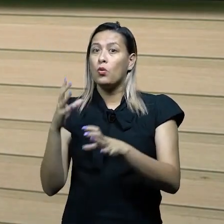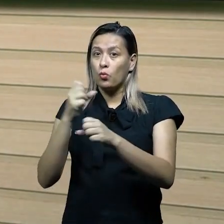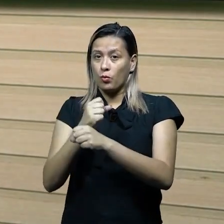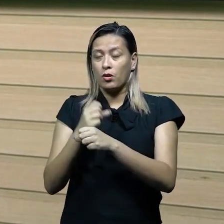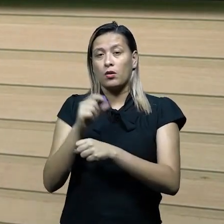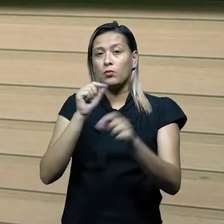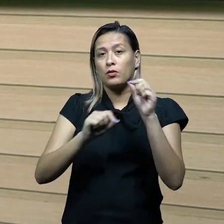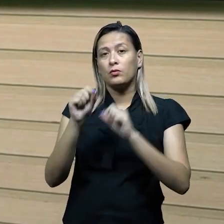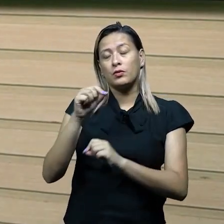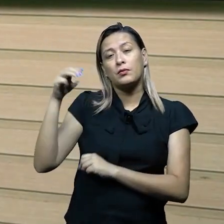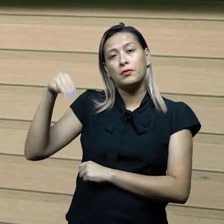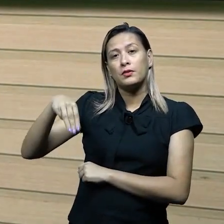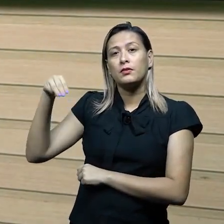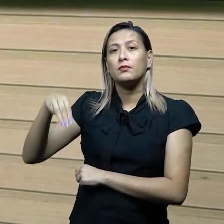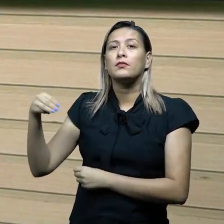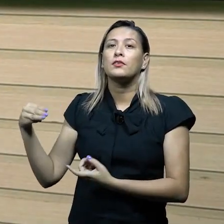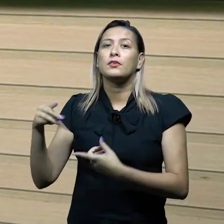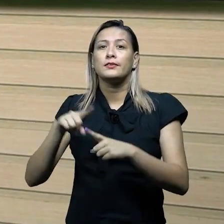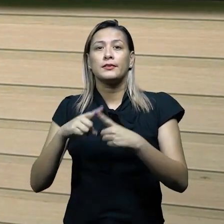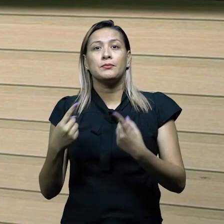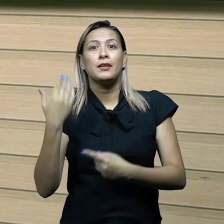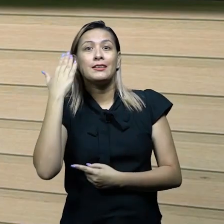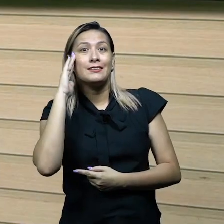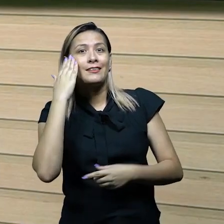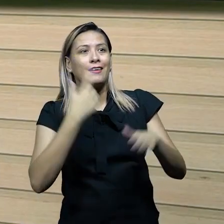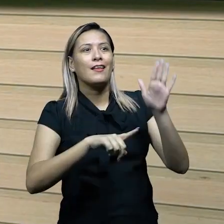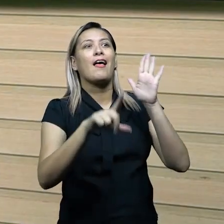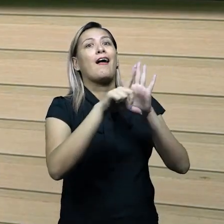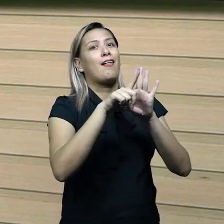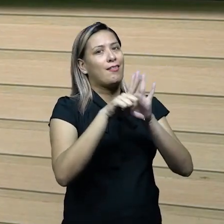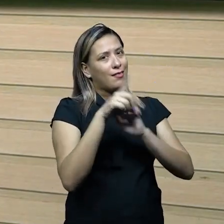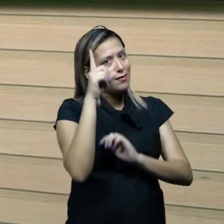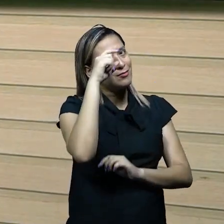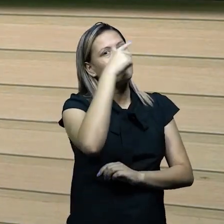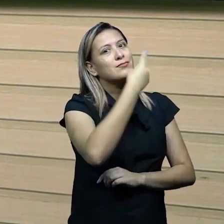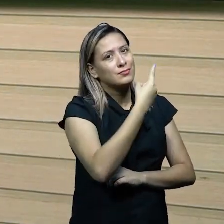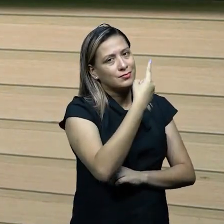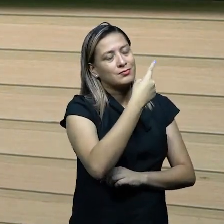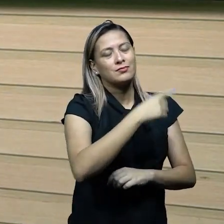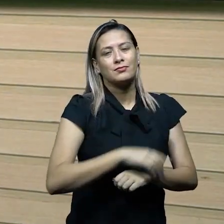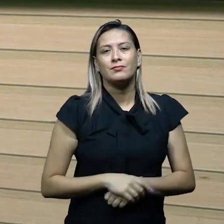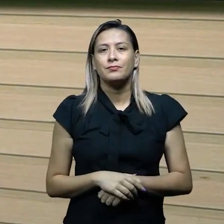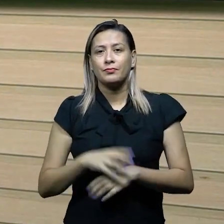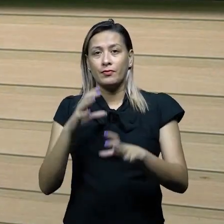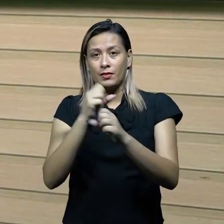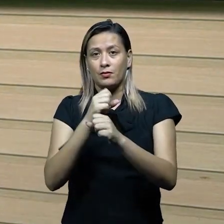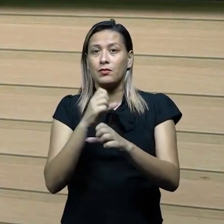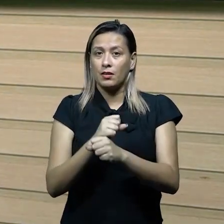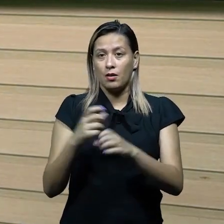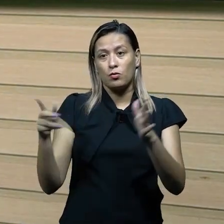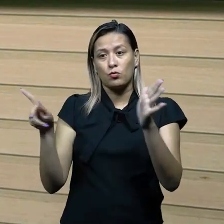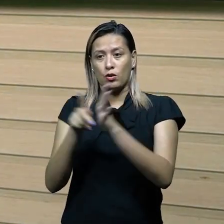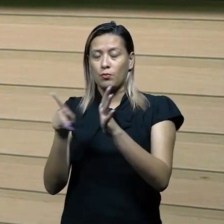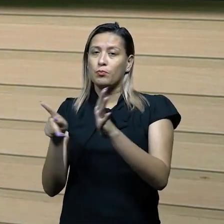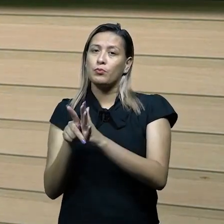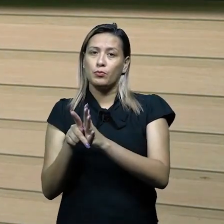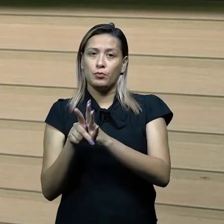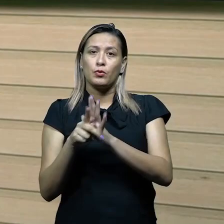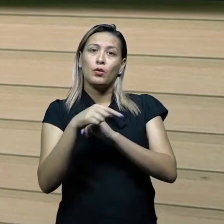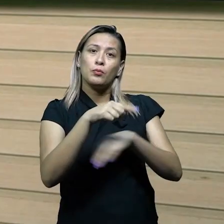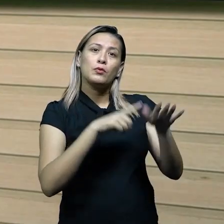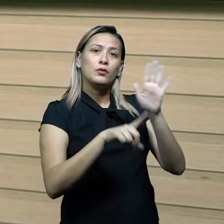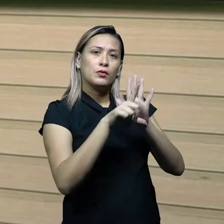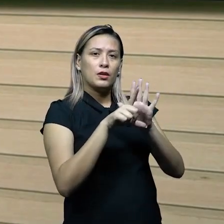matemático. O cálculo em si ele não é tão difícil. O complicado é você entender a lei. Eu costumo falar que os cálculos eles são derivados da